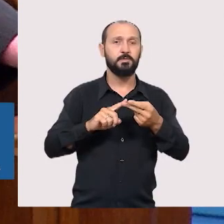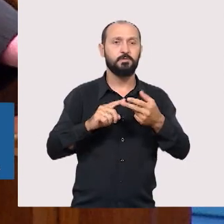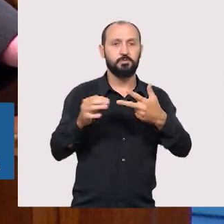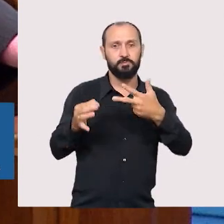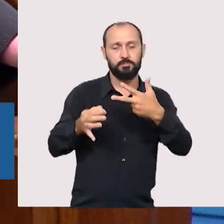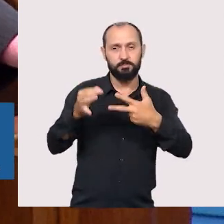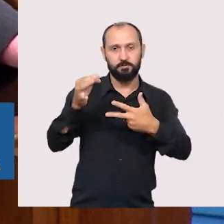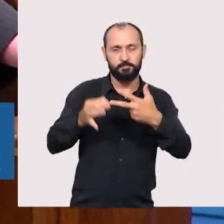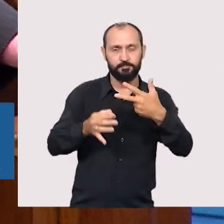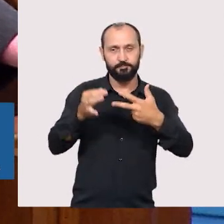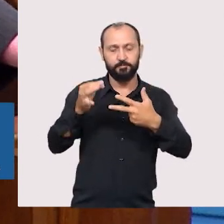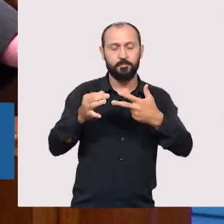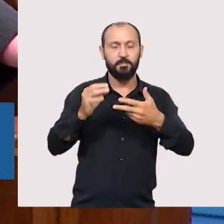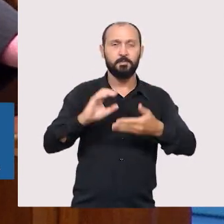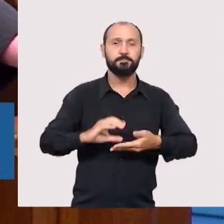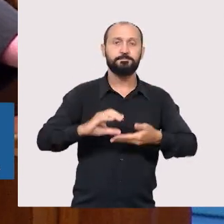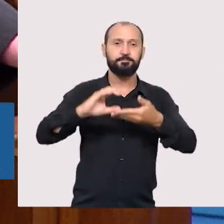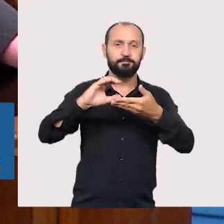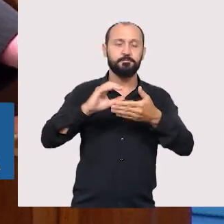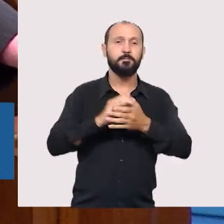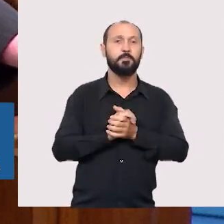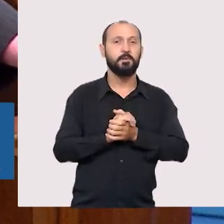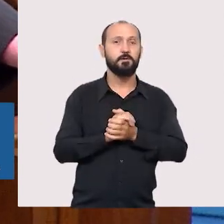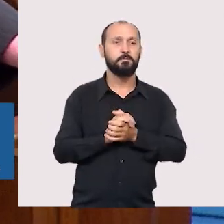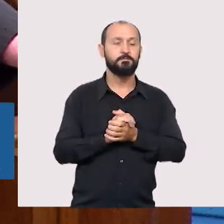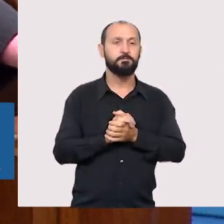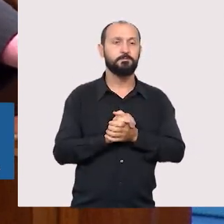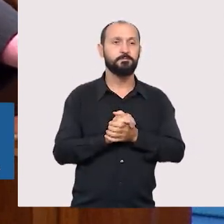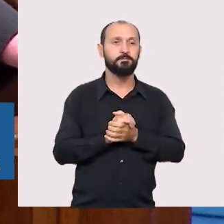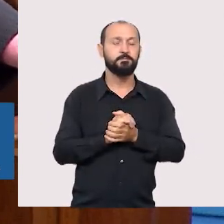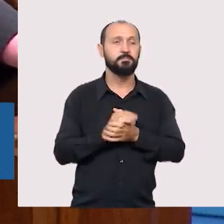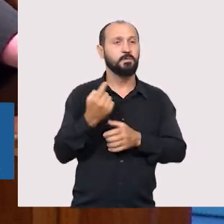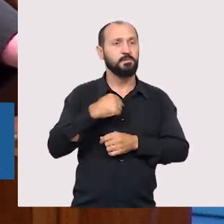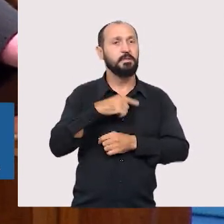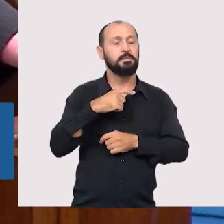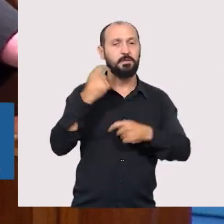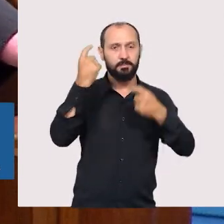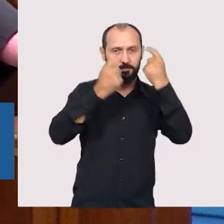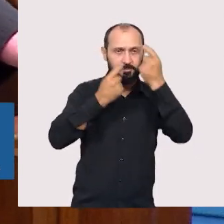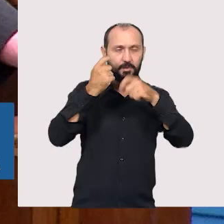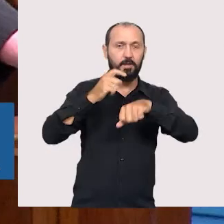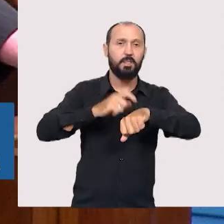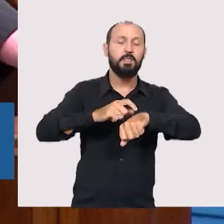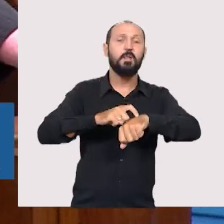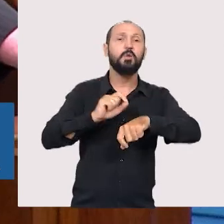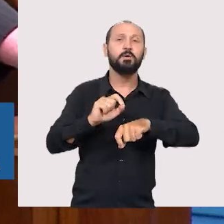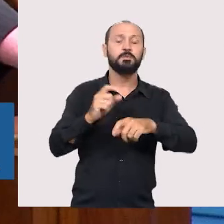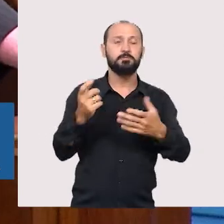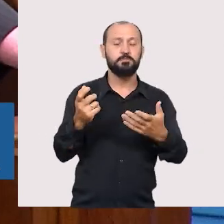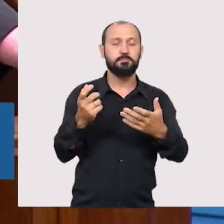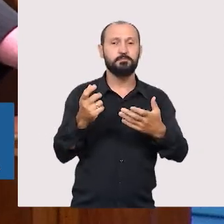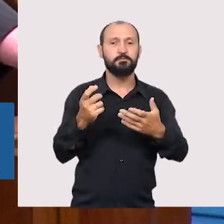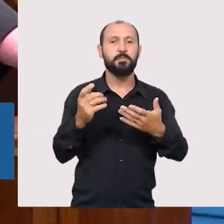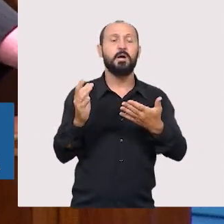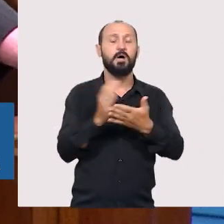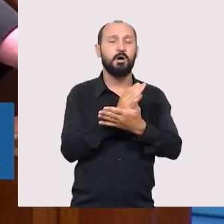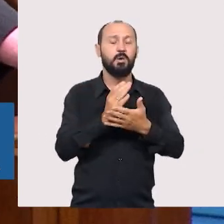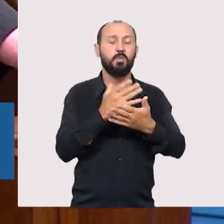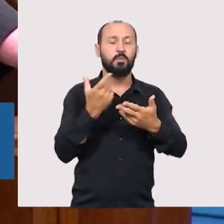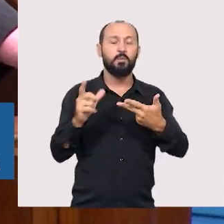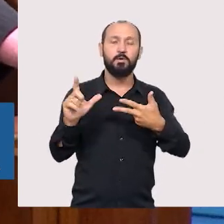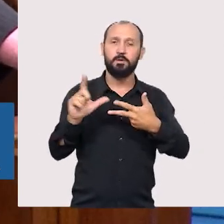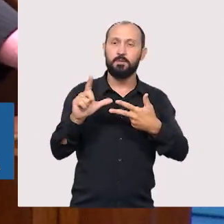Público, pelo Poder Judiciário e pelo Conselho Tutelar. A gente se preocupa quando, num momento